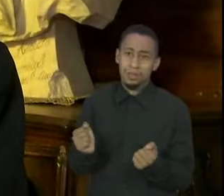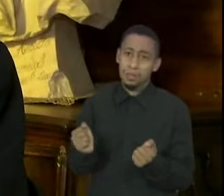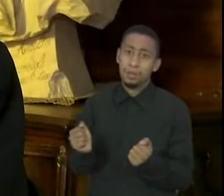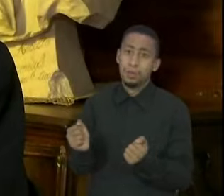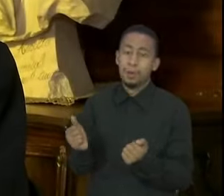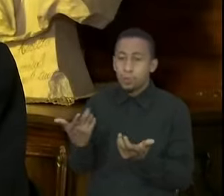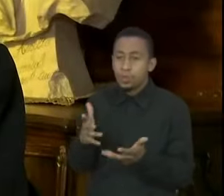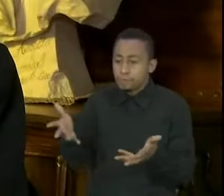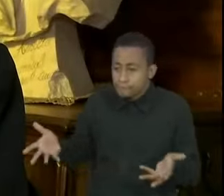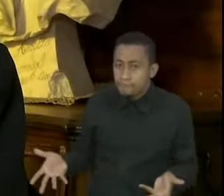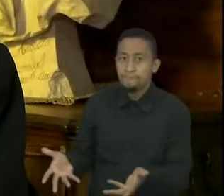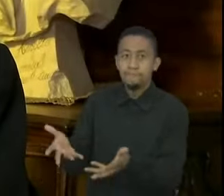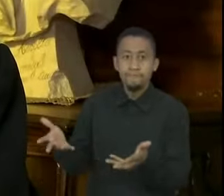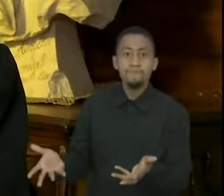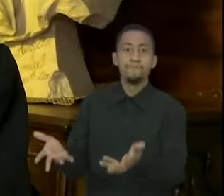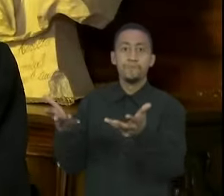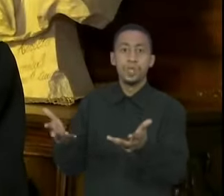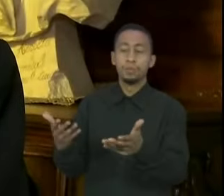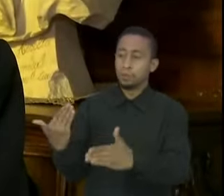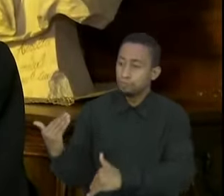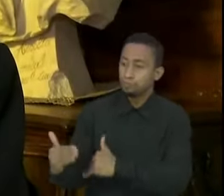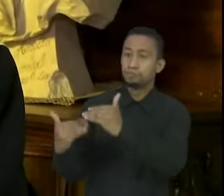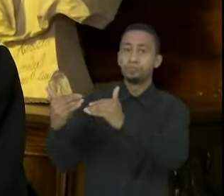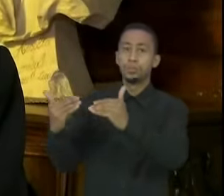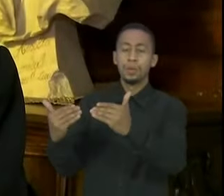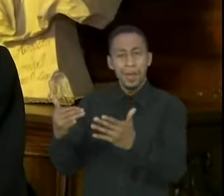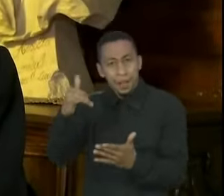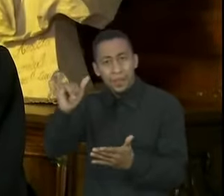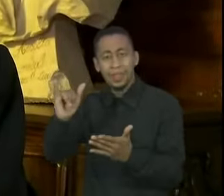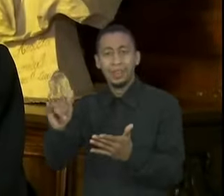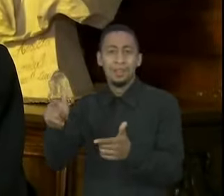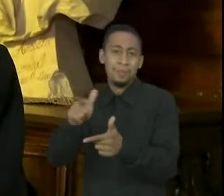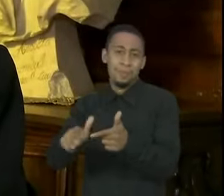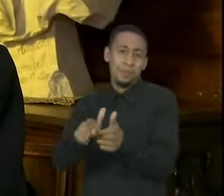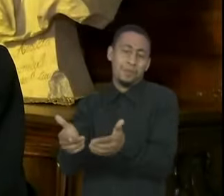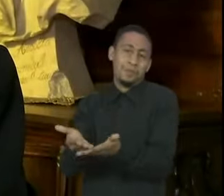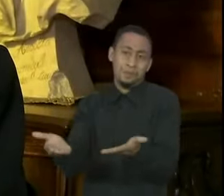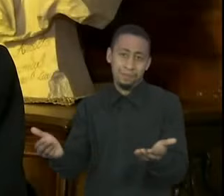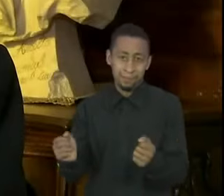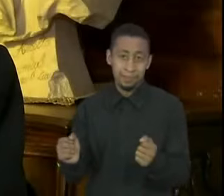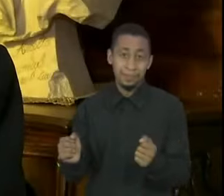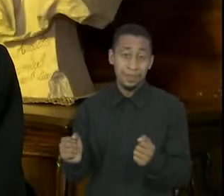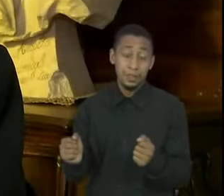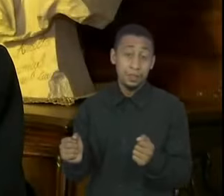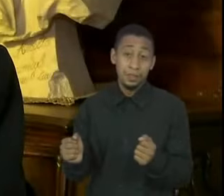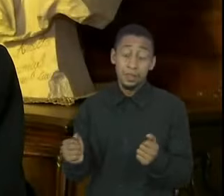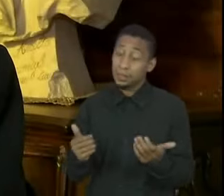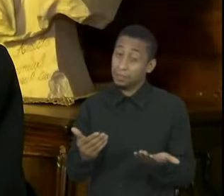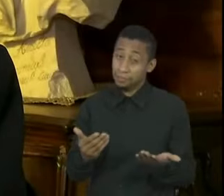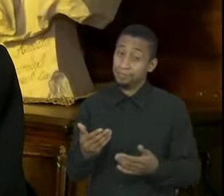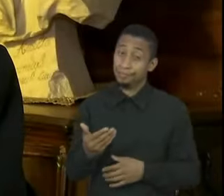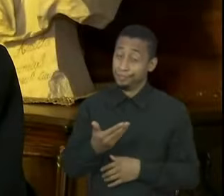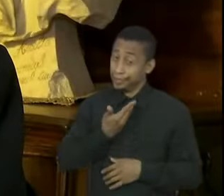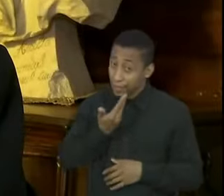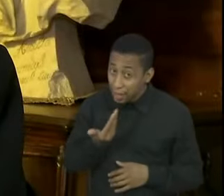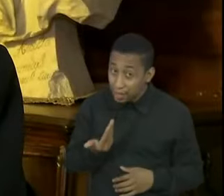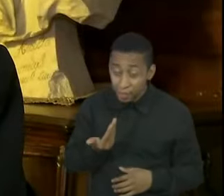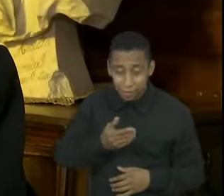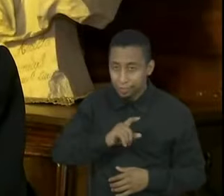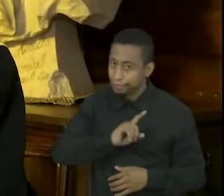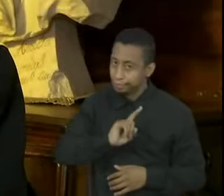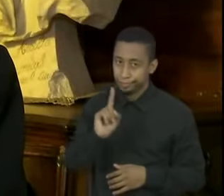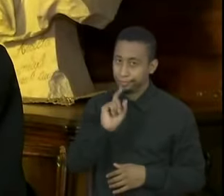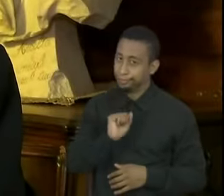motivação interior bastante forte fé e isto não é não é meio fácil não é